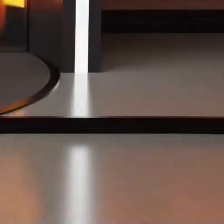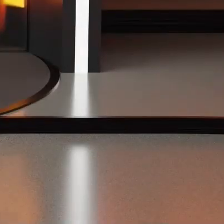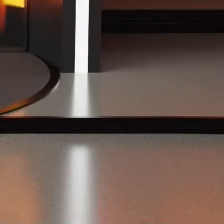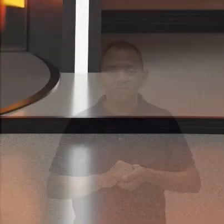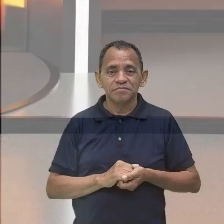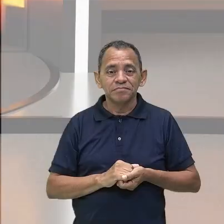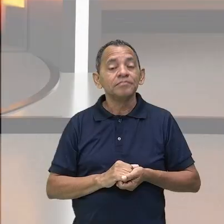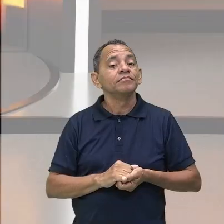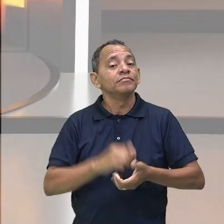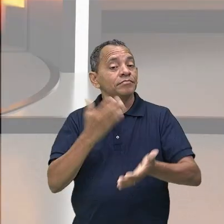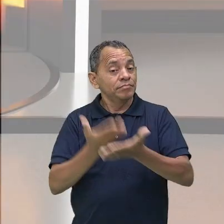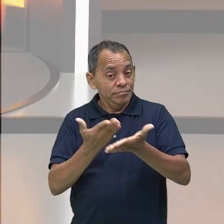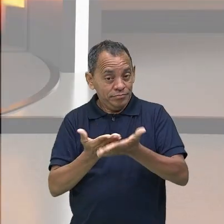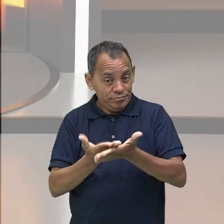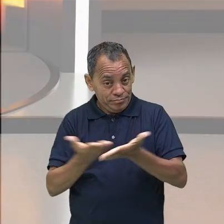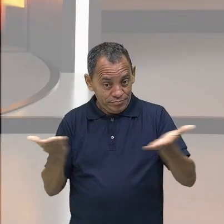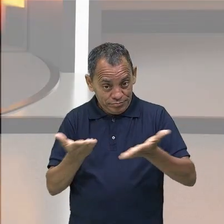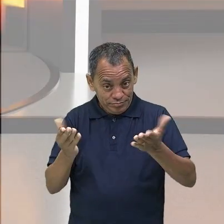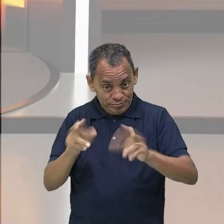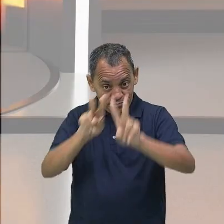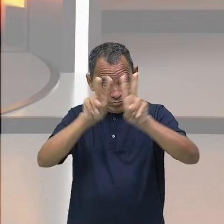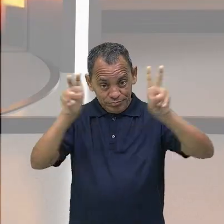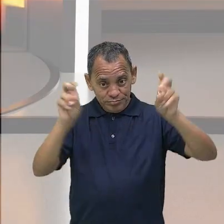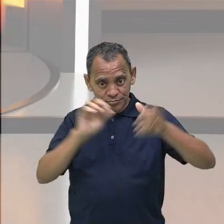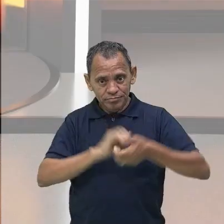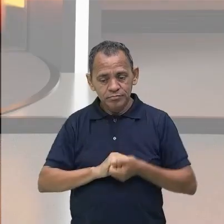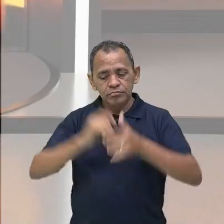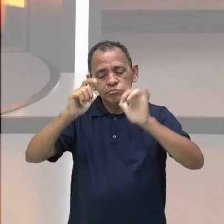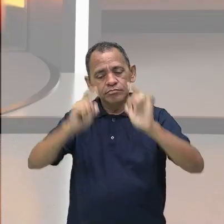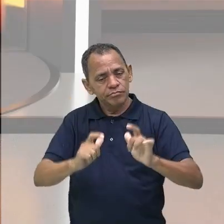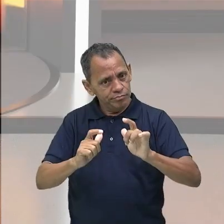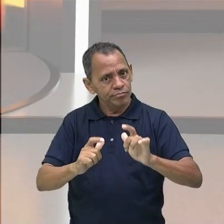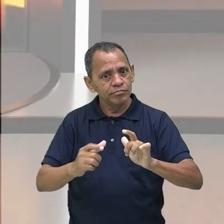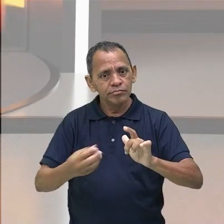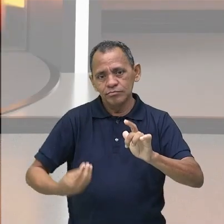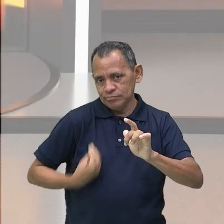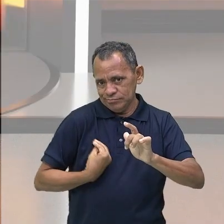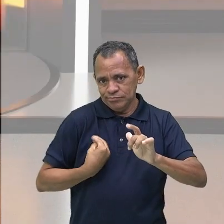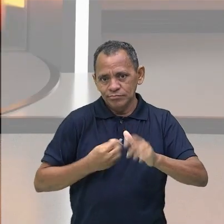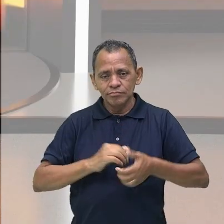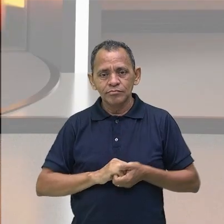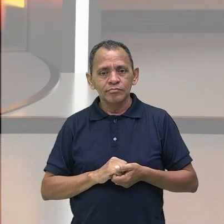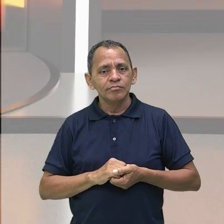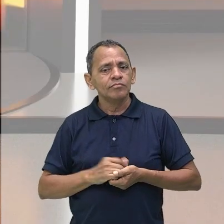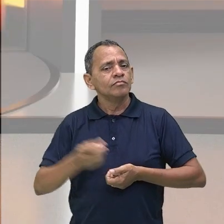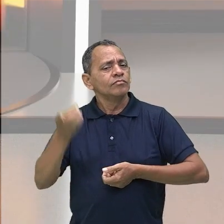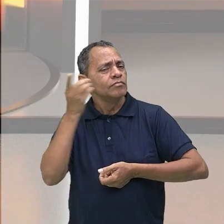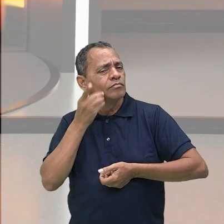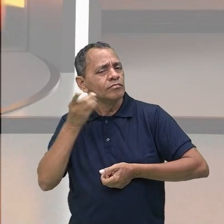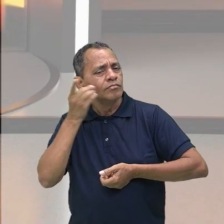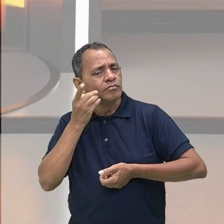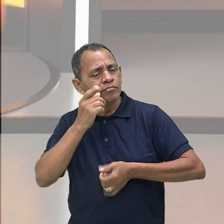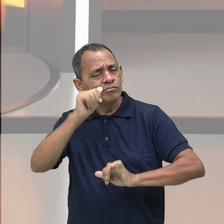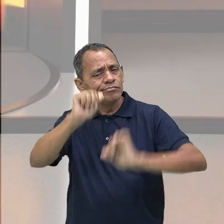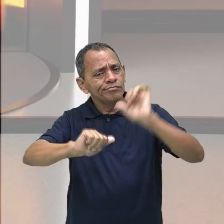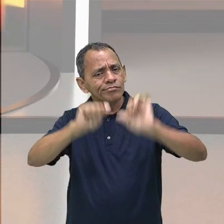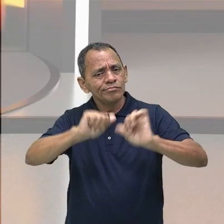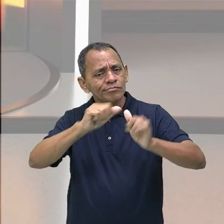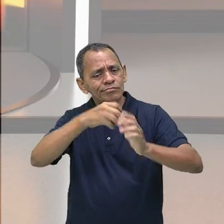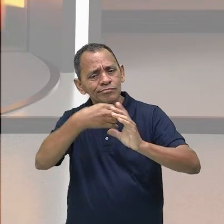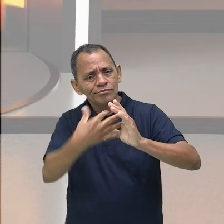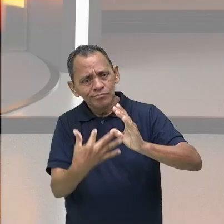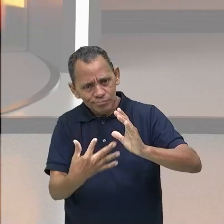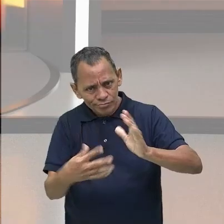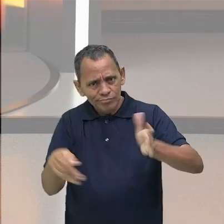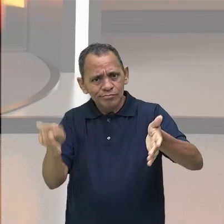Nós estudaremos sobre o lugar em que nós vivemos, né? O nosso cotidiano, analisando